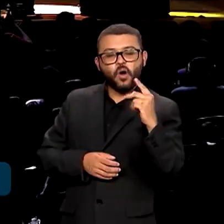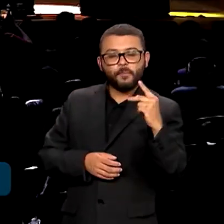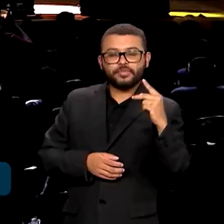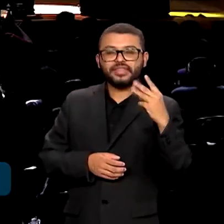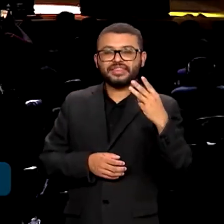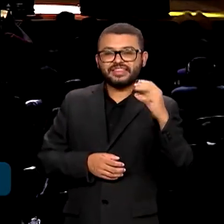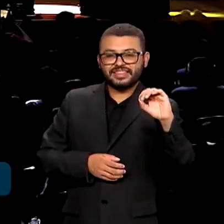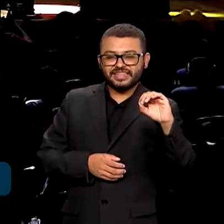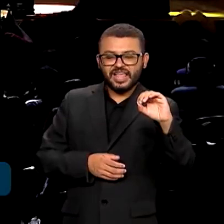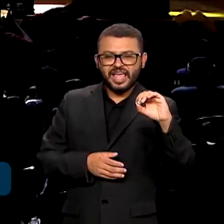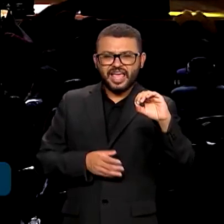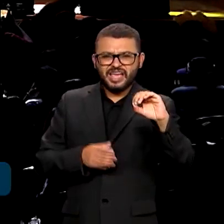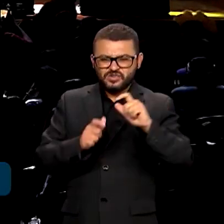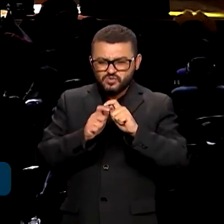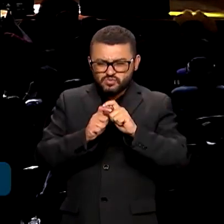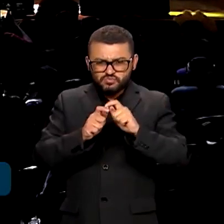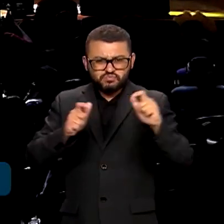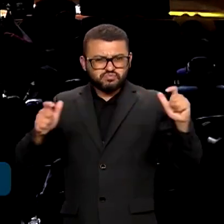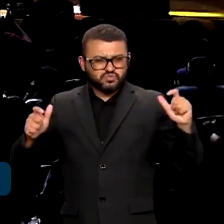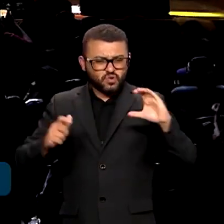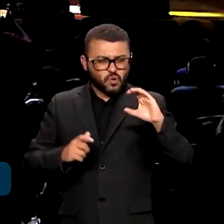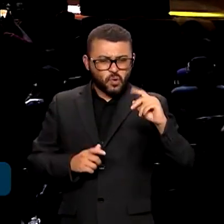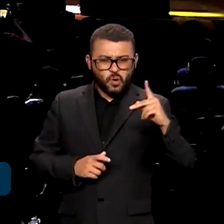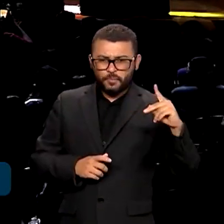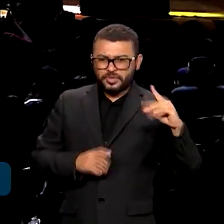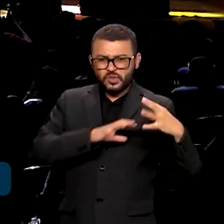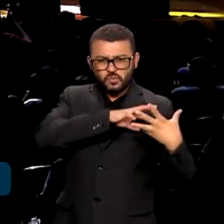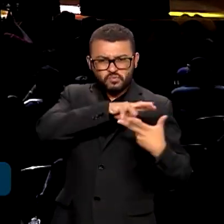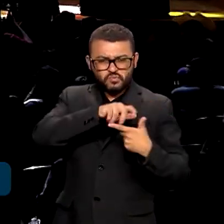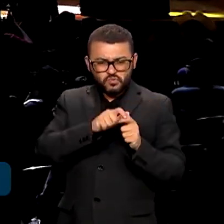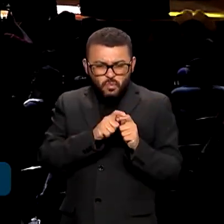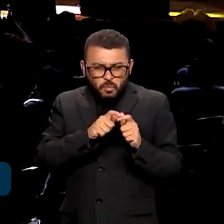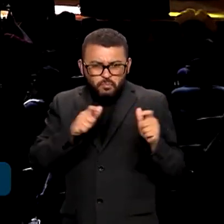Será a maior COP do mundo.